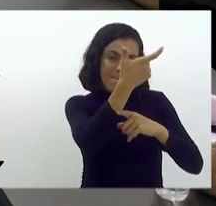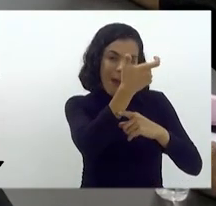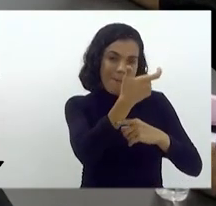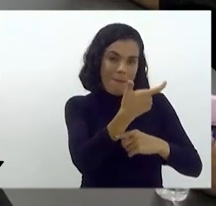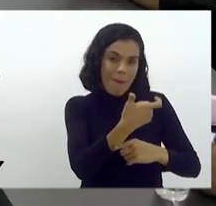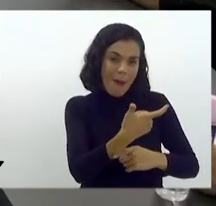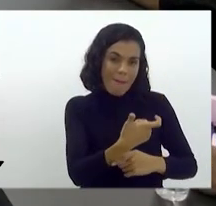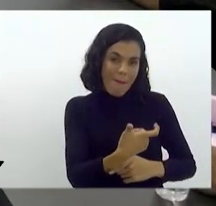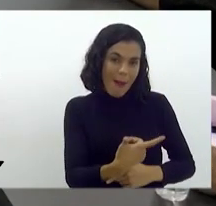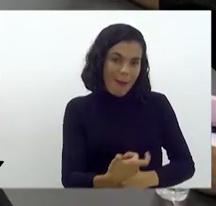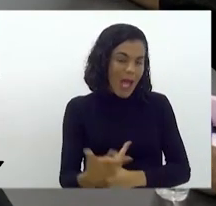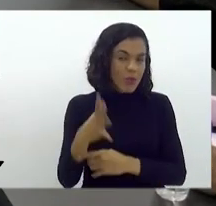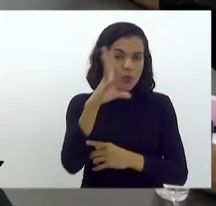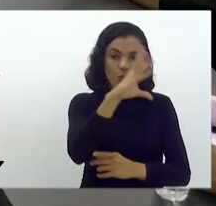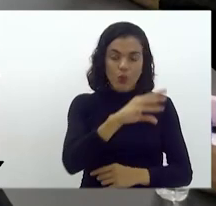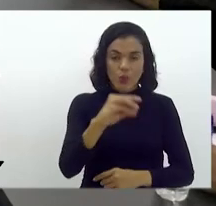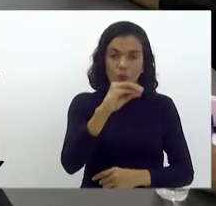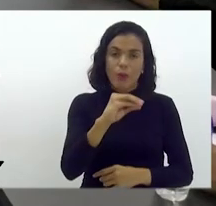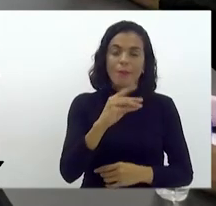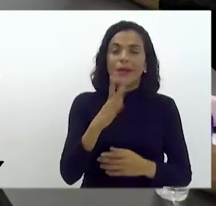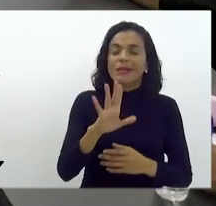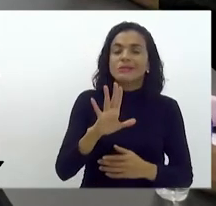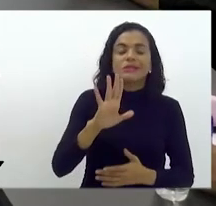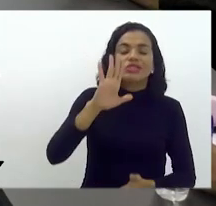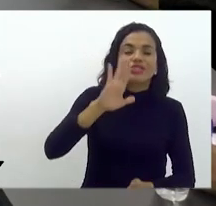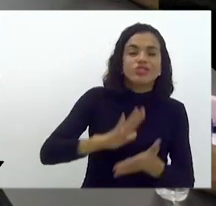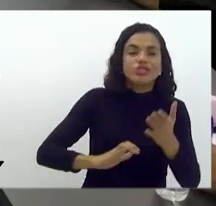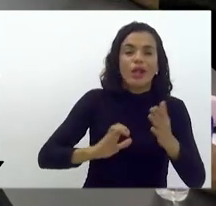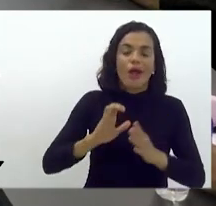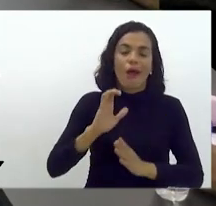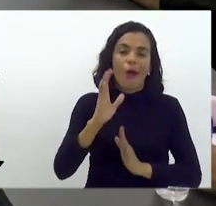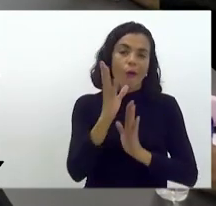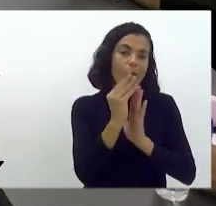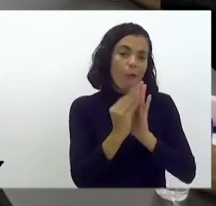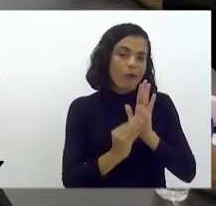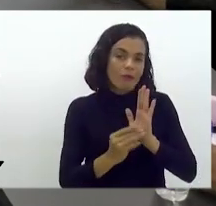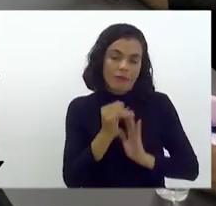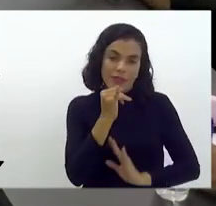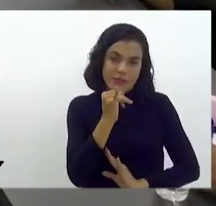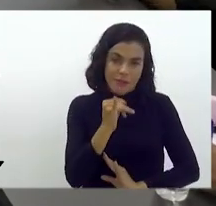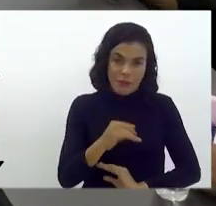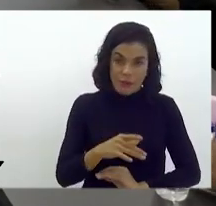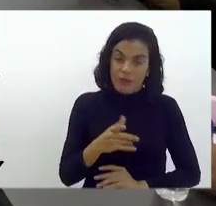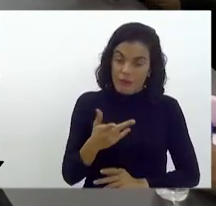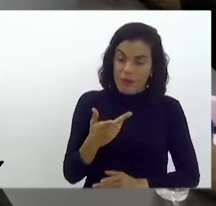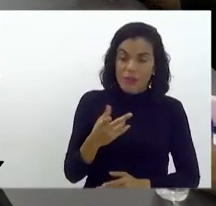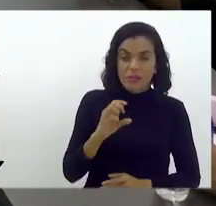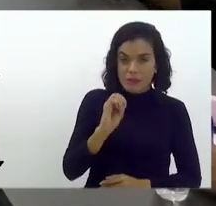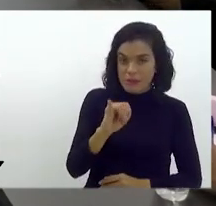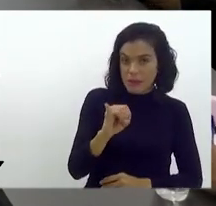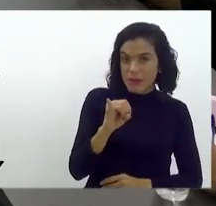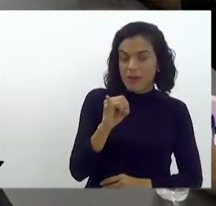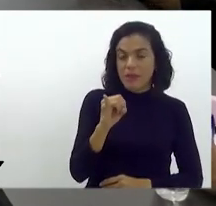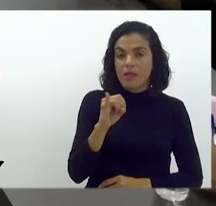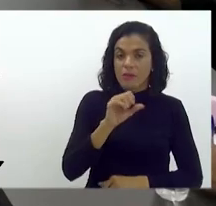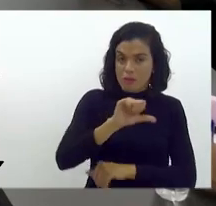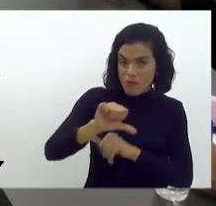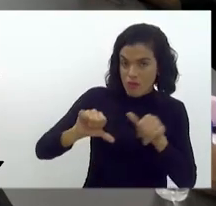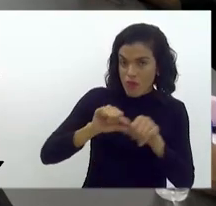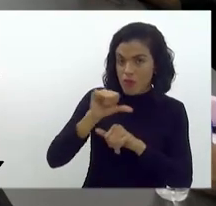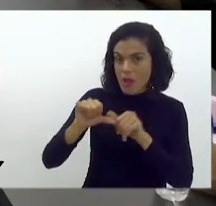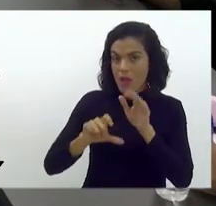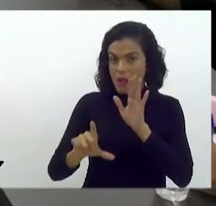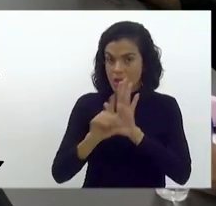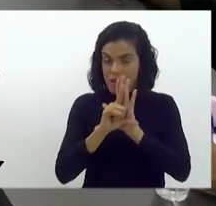identificar mas em retirar o conteúdo criminoso a pagar aquilo então como eu disse se for fazer uma uma alteração legal